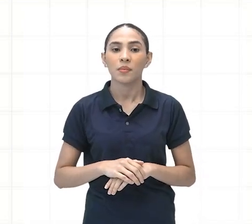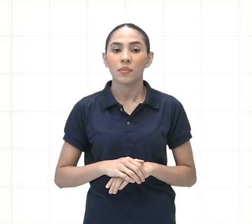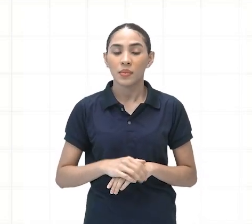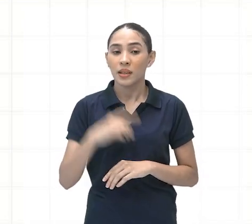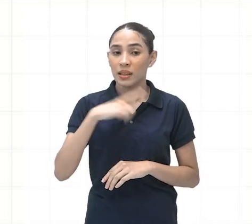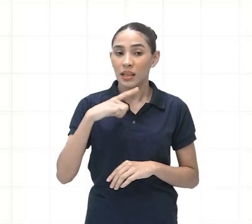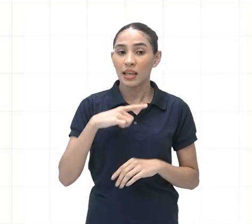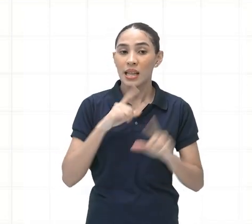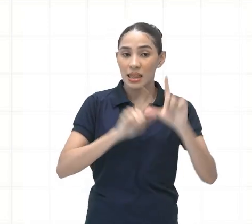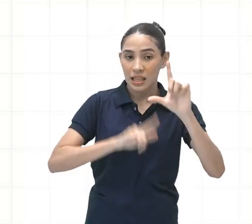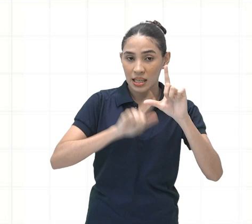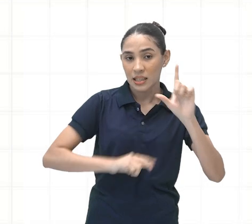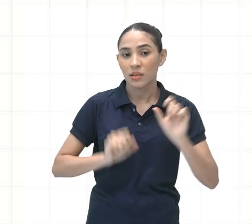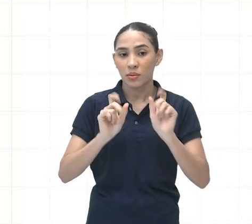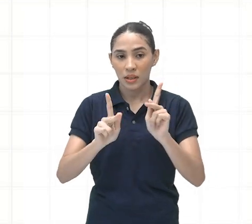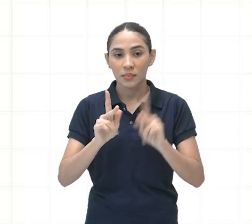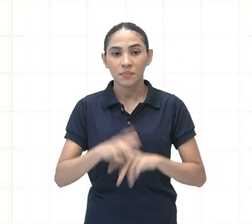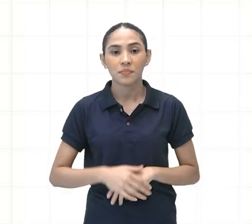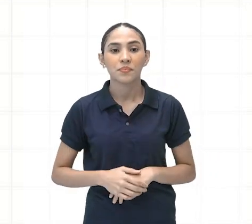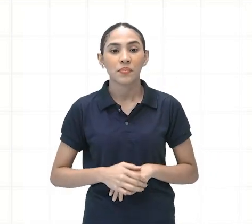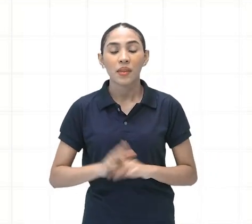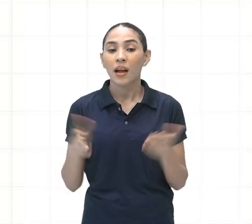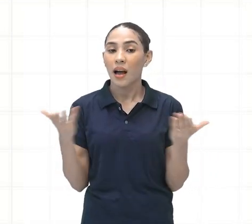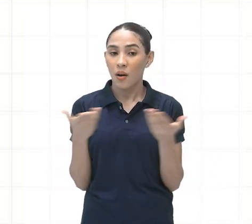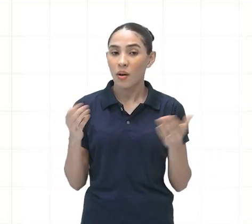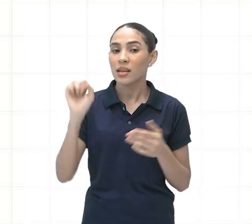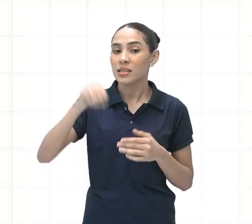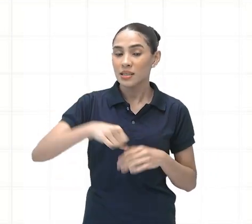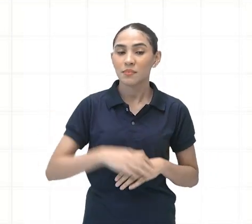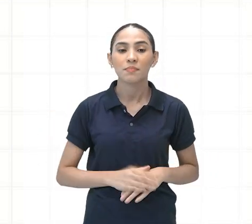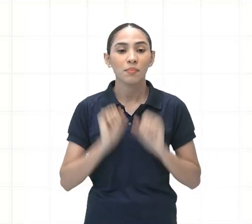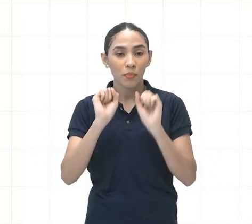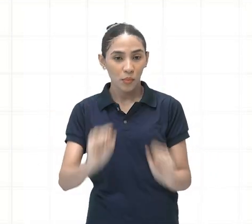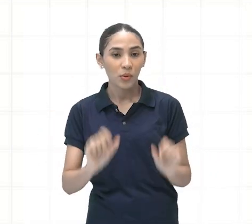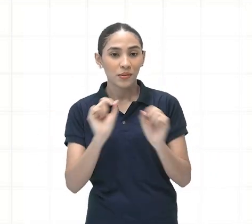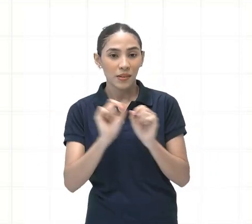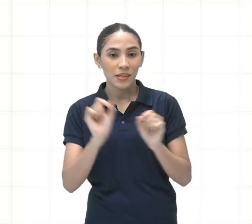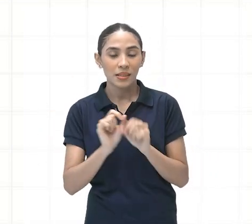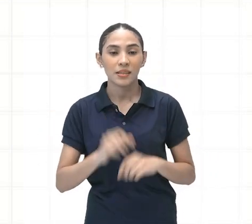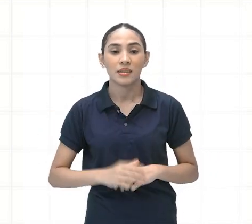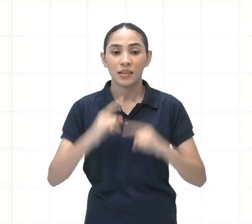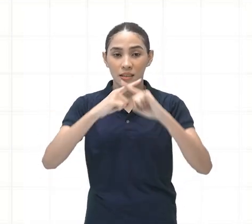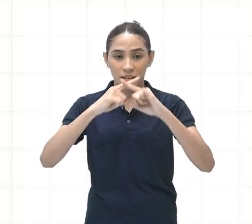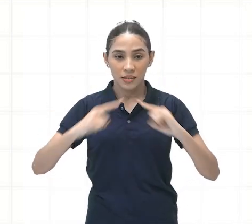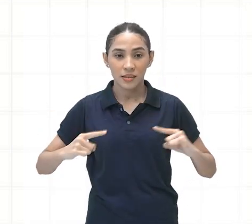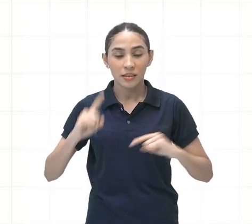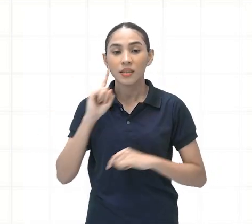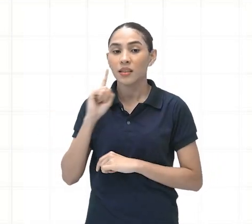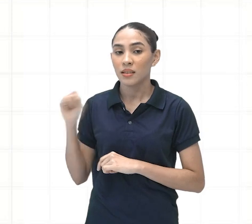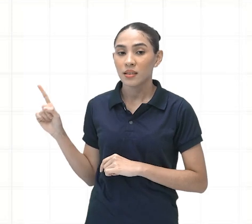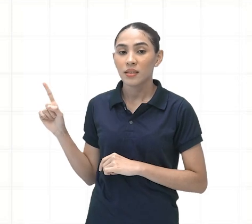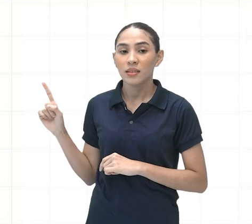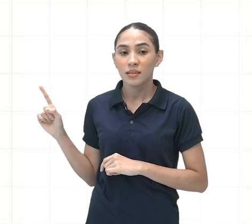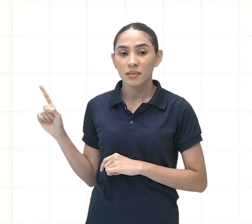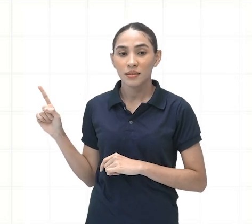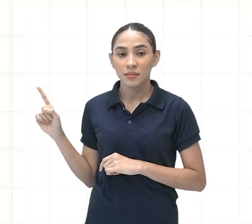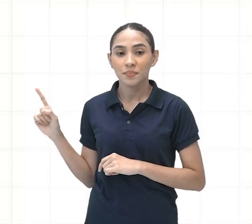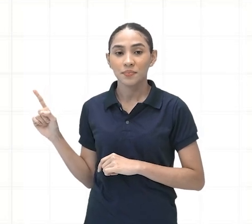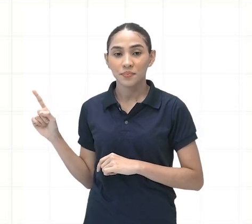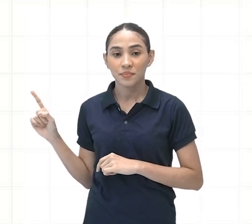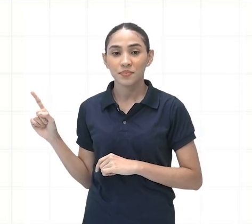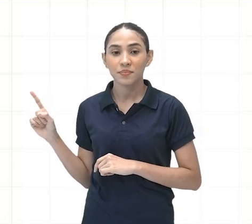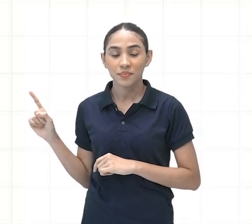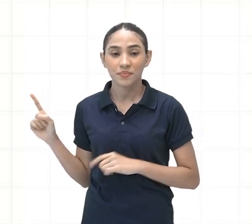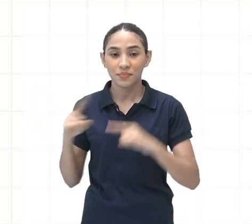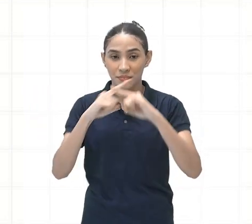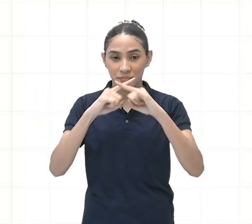que tem um x, que tem a incógnita. E agora sim, eu posso fazer, né, o produto de meio pelos